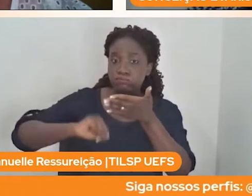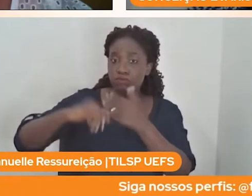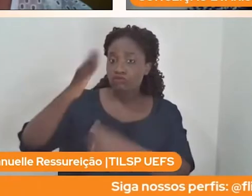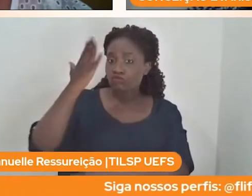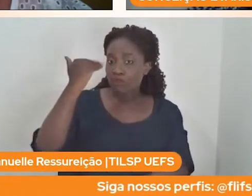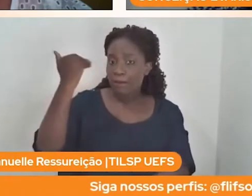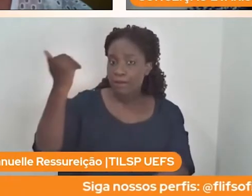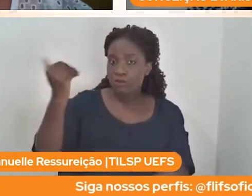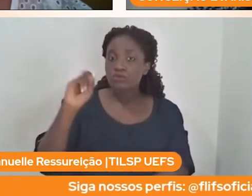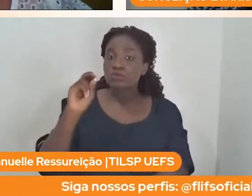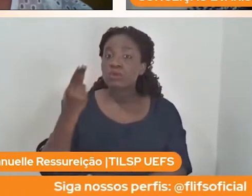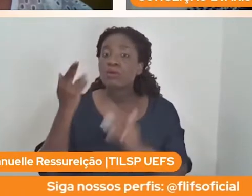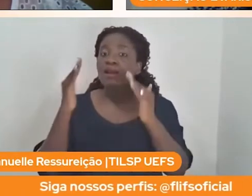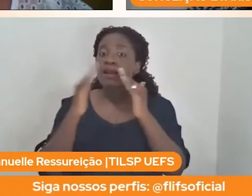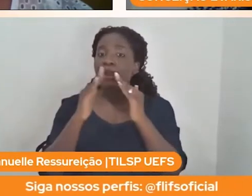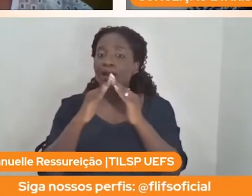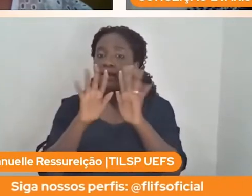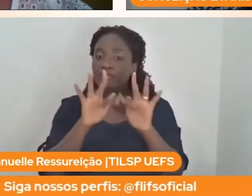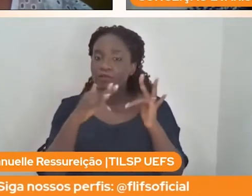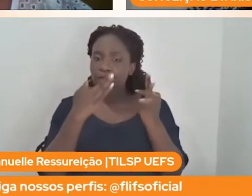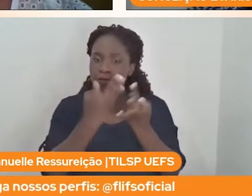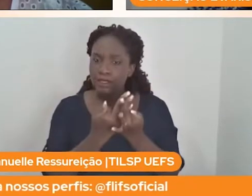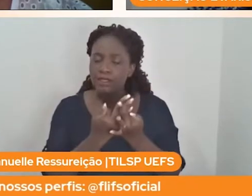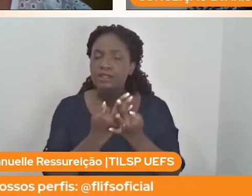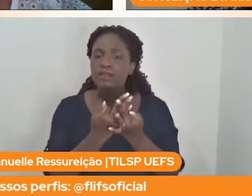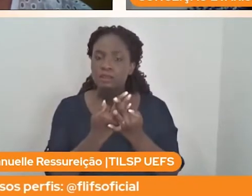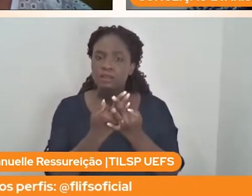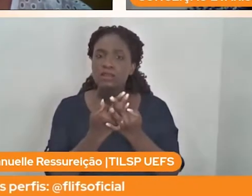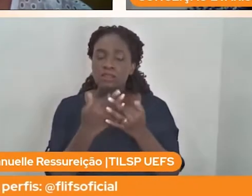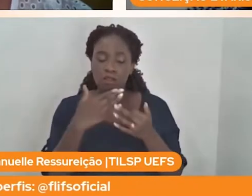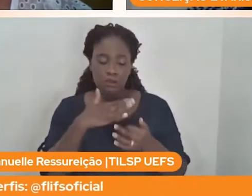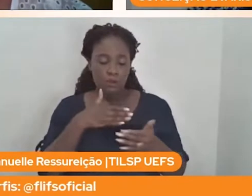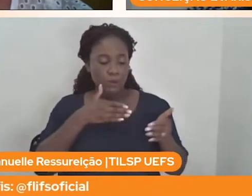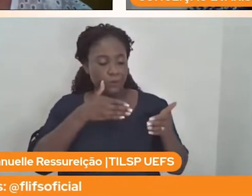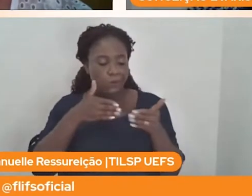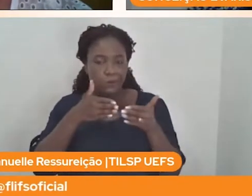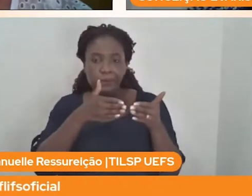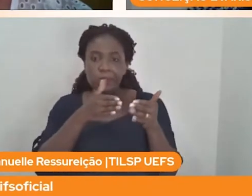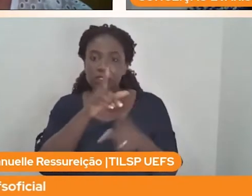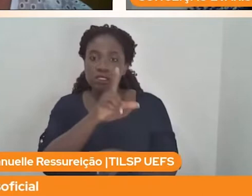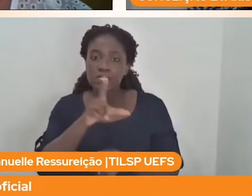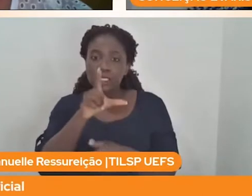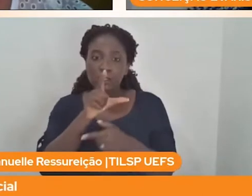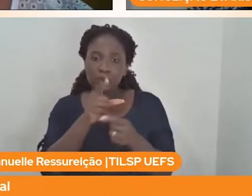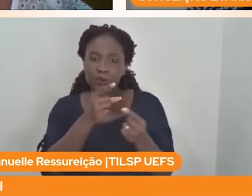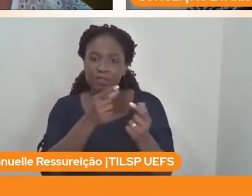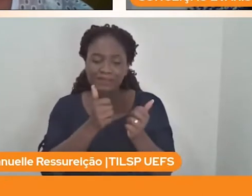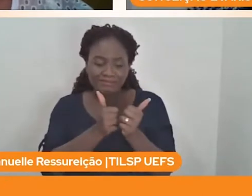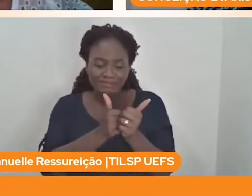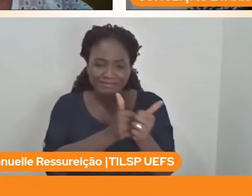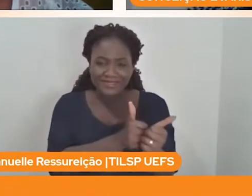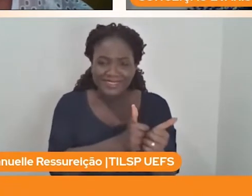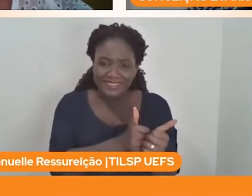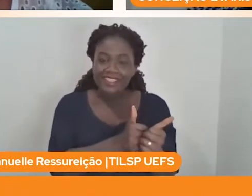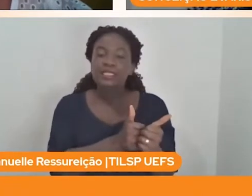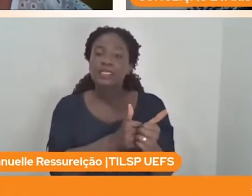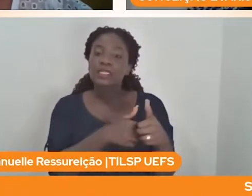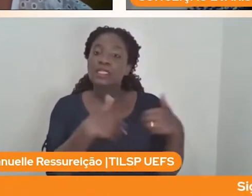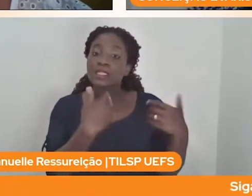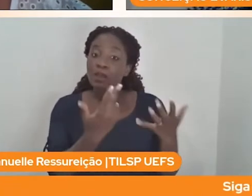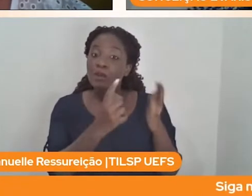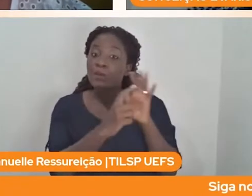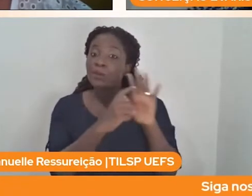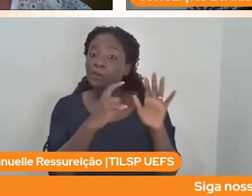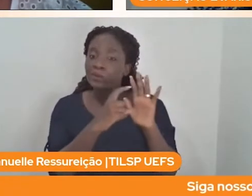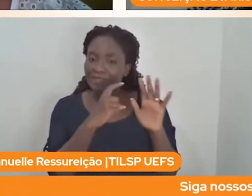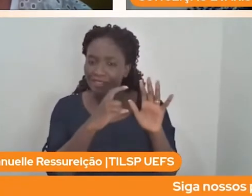seus familiares. Digo mesmo que o destino da literatura me persegue. E aí, com esse trechinho, eu queria que